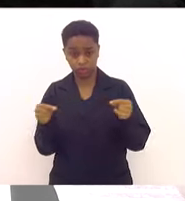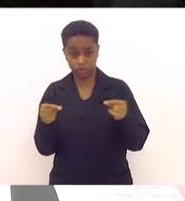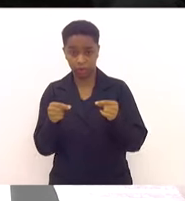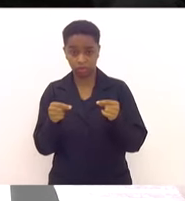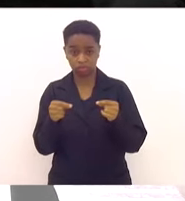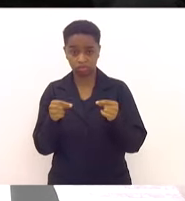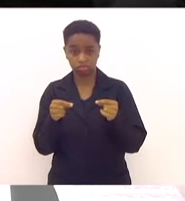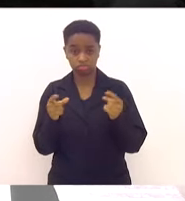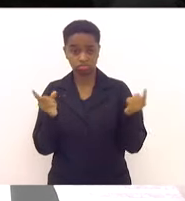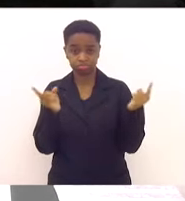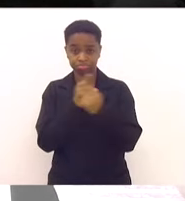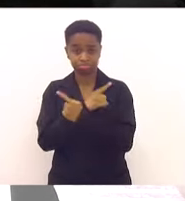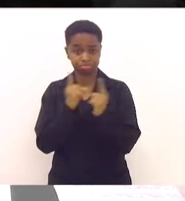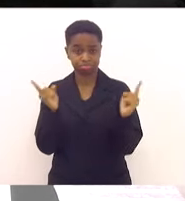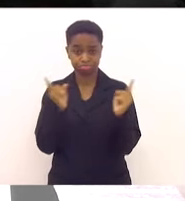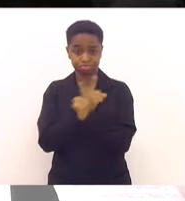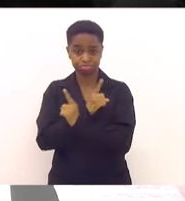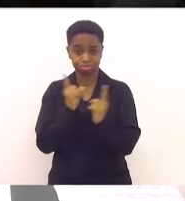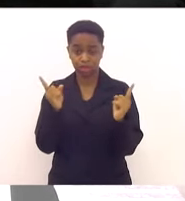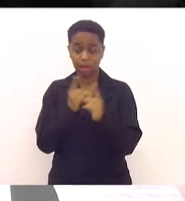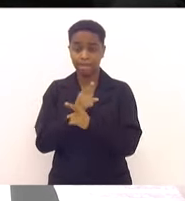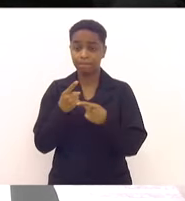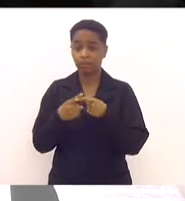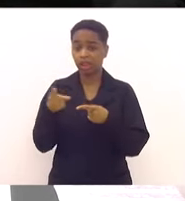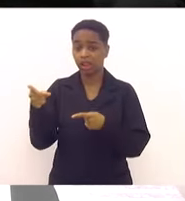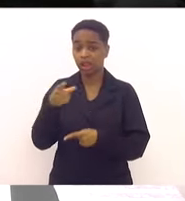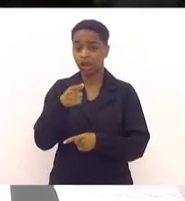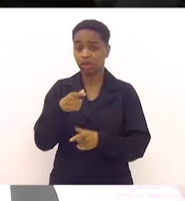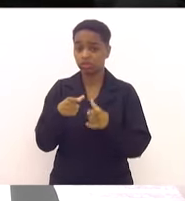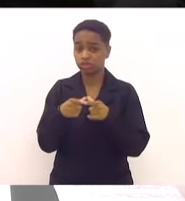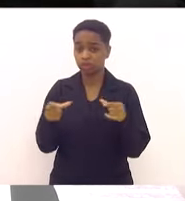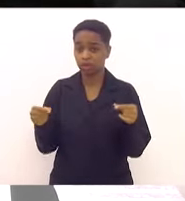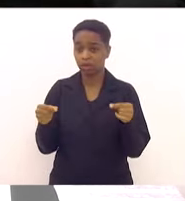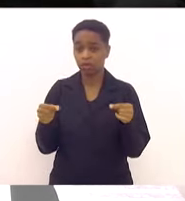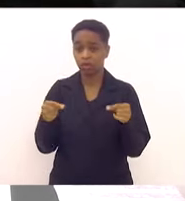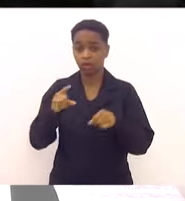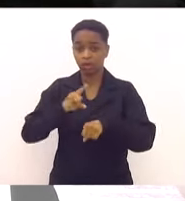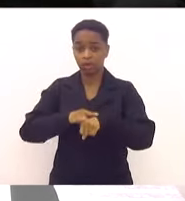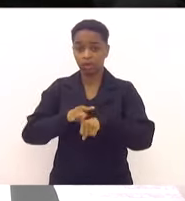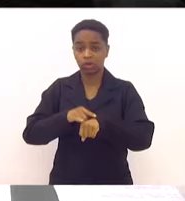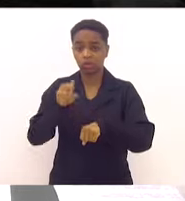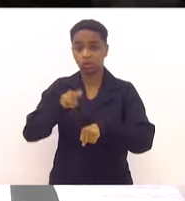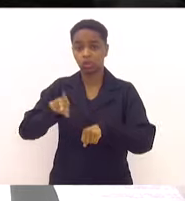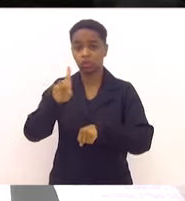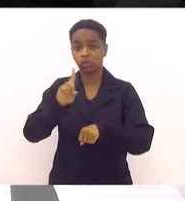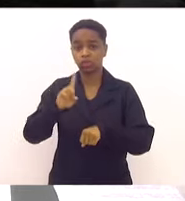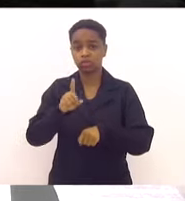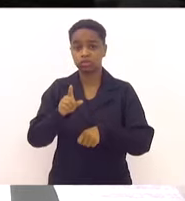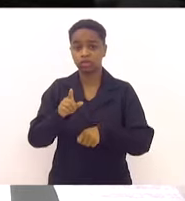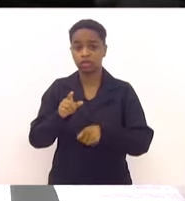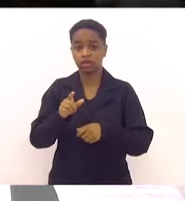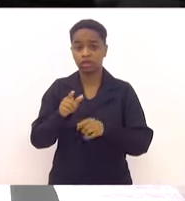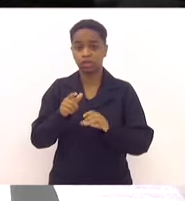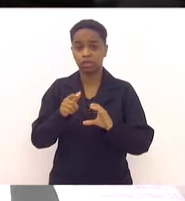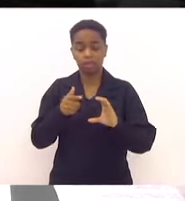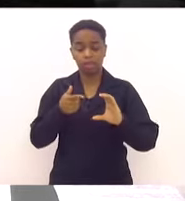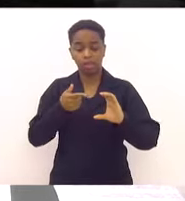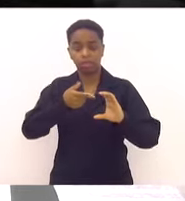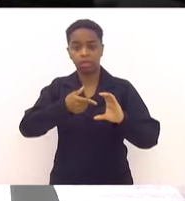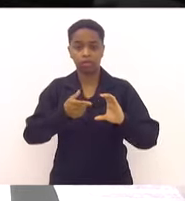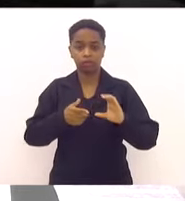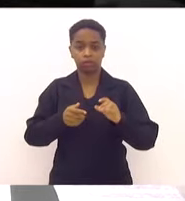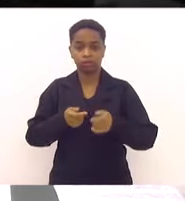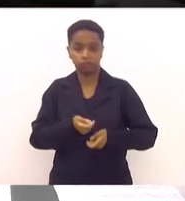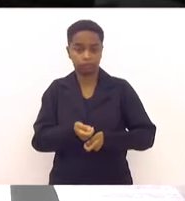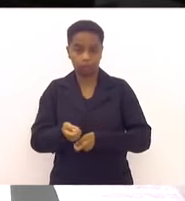Por quê? Porque lá nesses banheiros não se usa o famoso mictório do homem. São